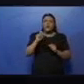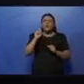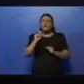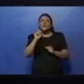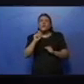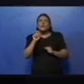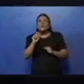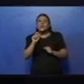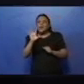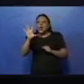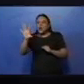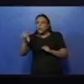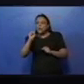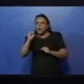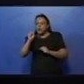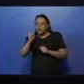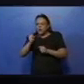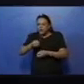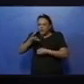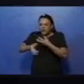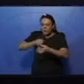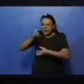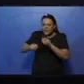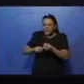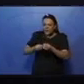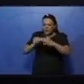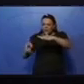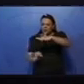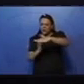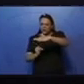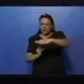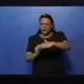uma instituição muito séria. O IBGE, por exemplo.